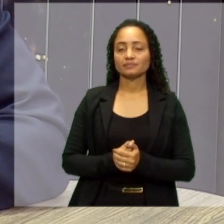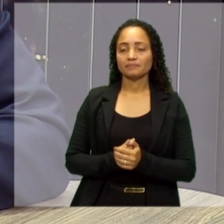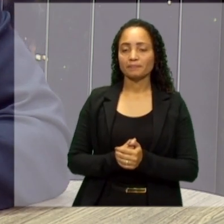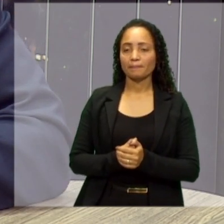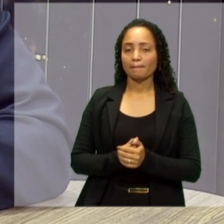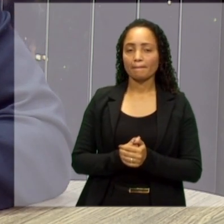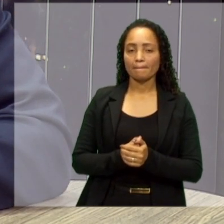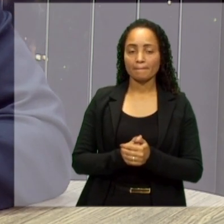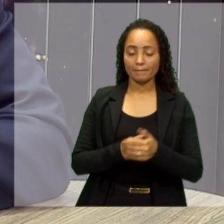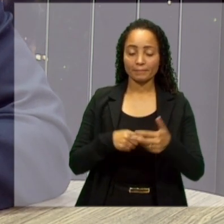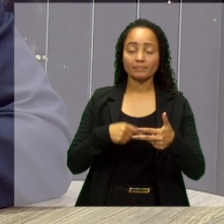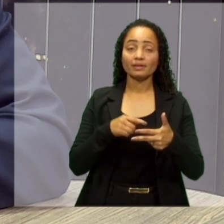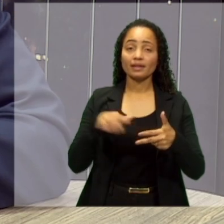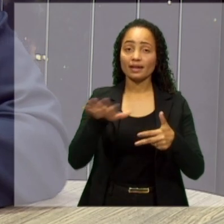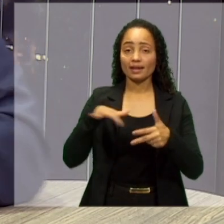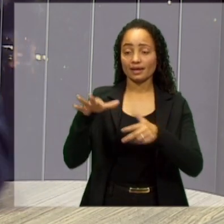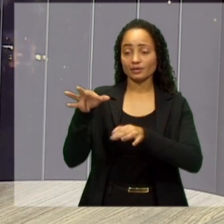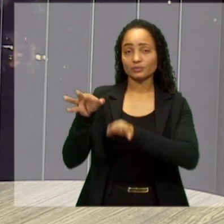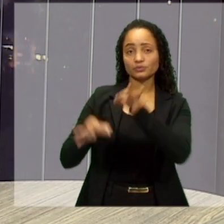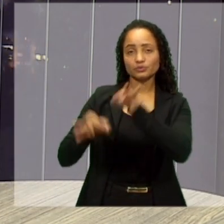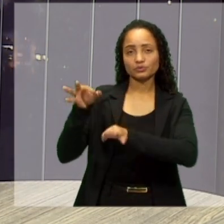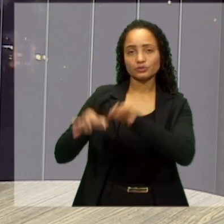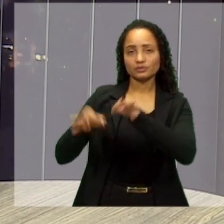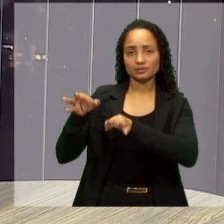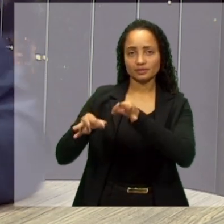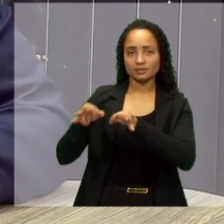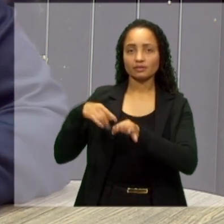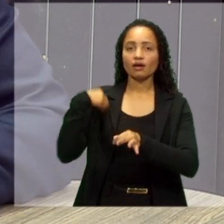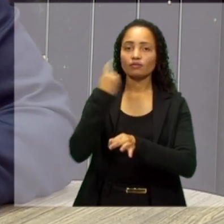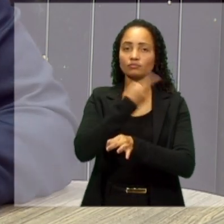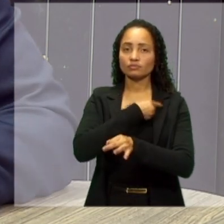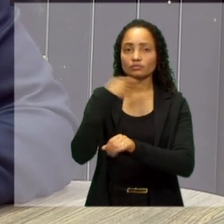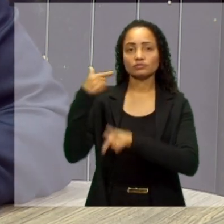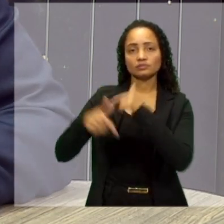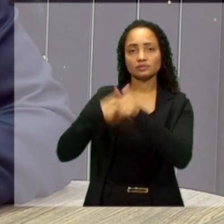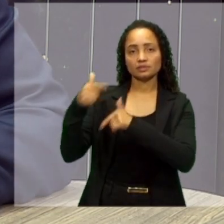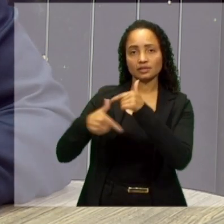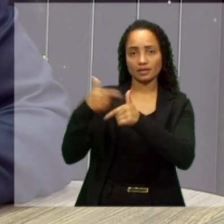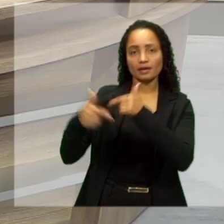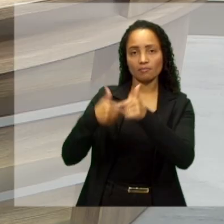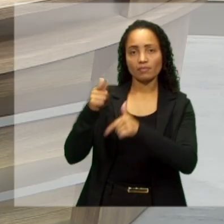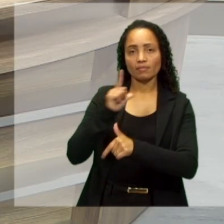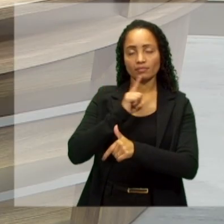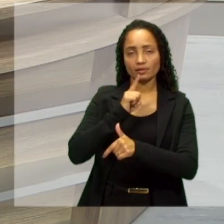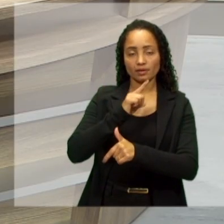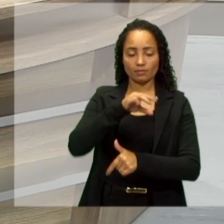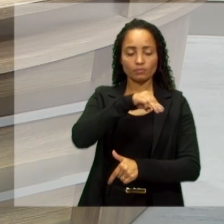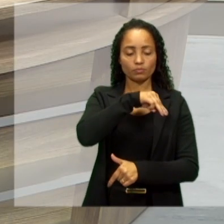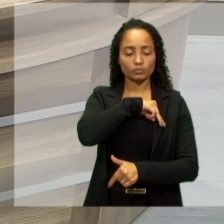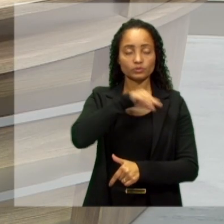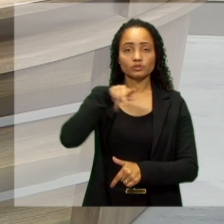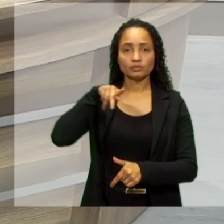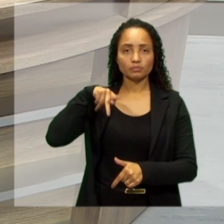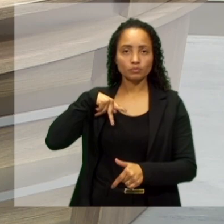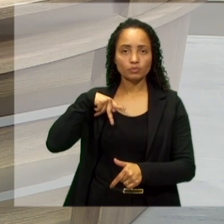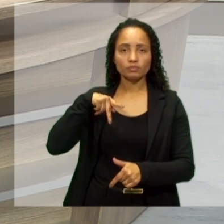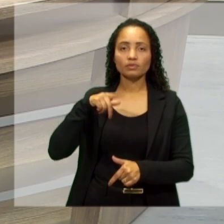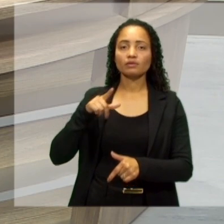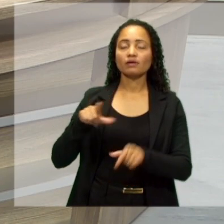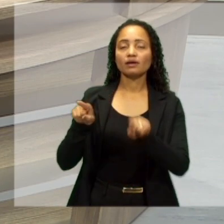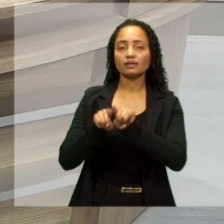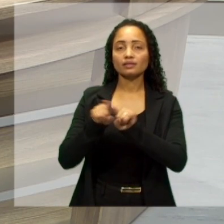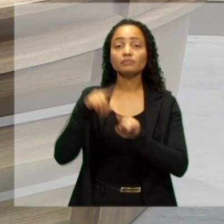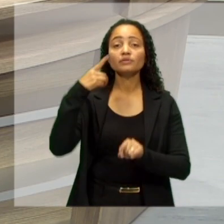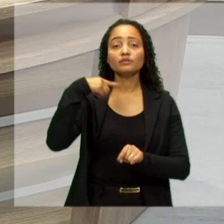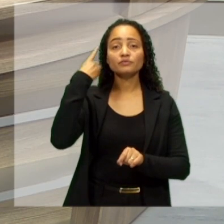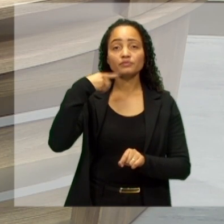poder judiciário, como uma função essencial, está o Ministério Público. O Ministério Público, a Advocacia